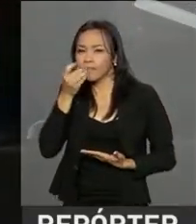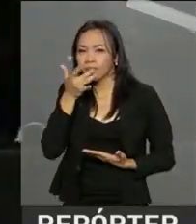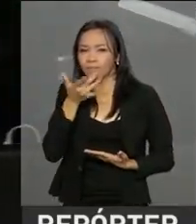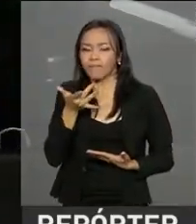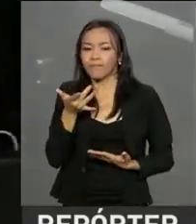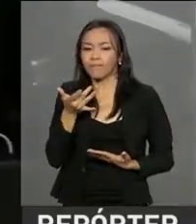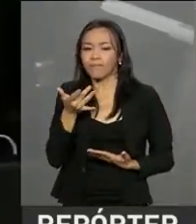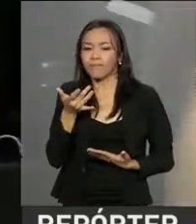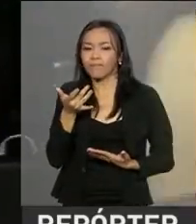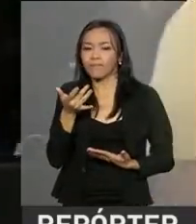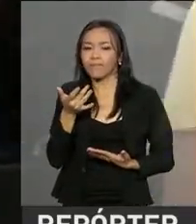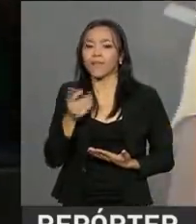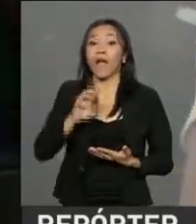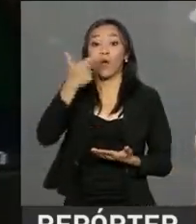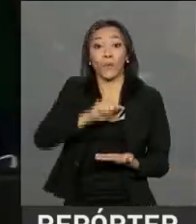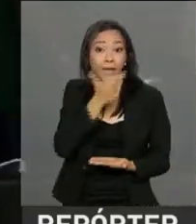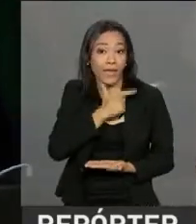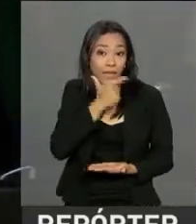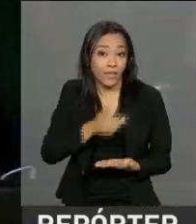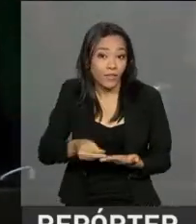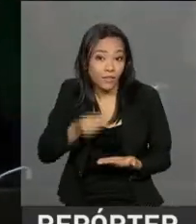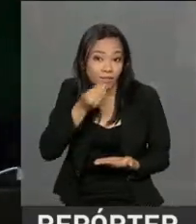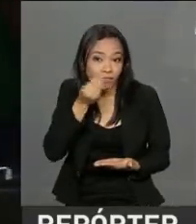vamos no queijo